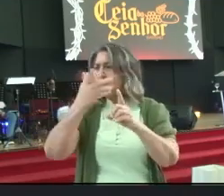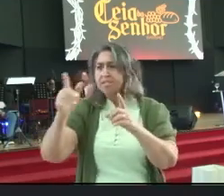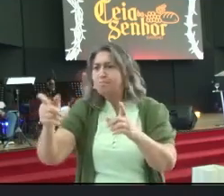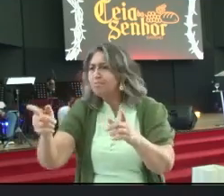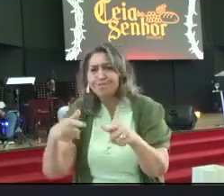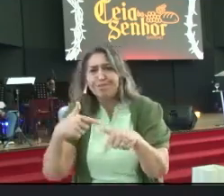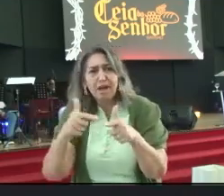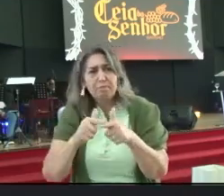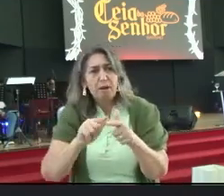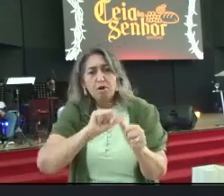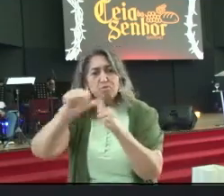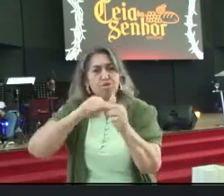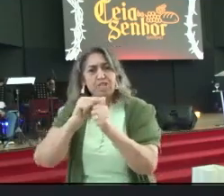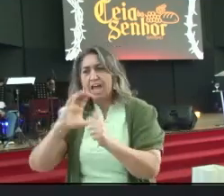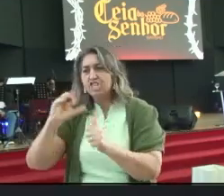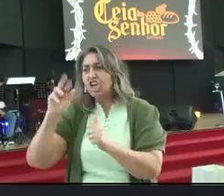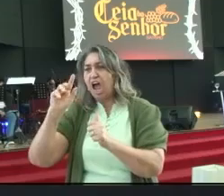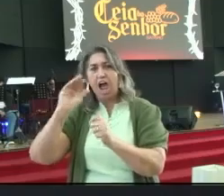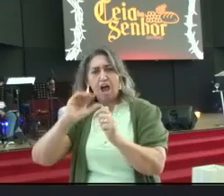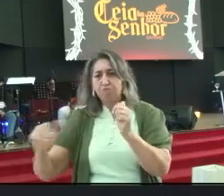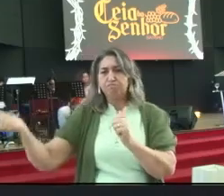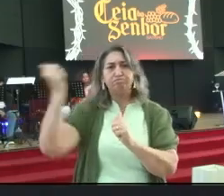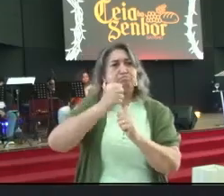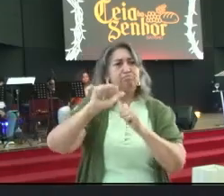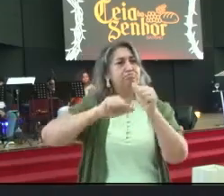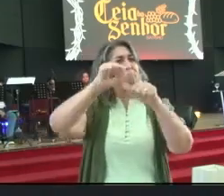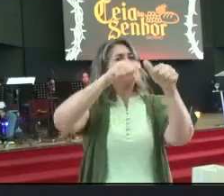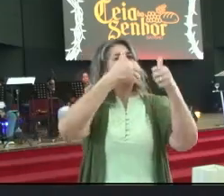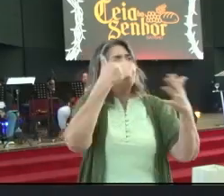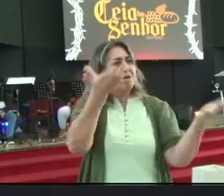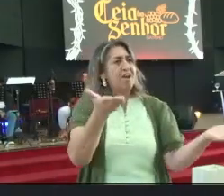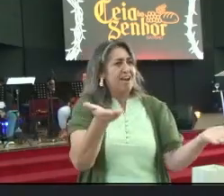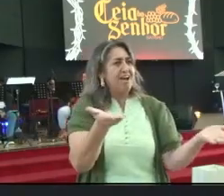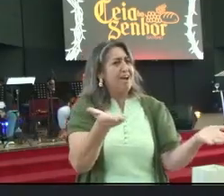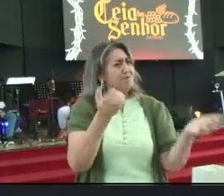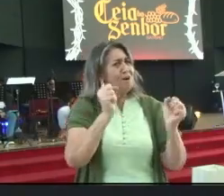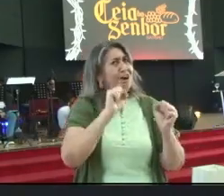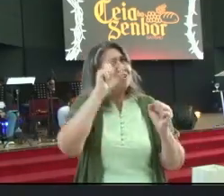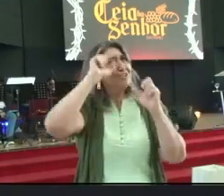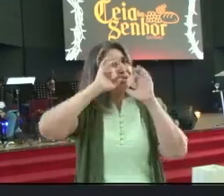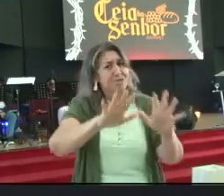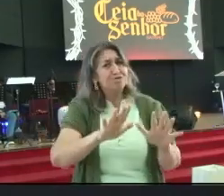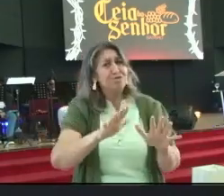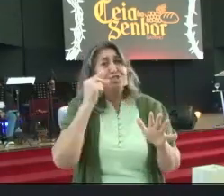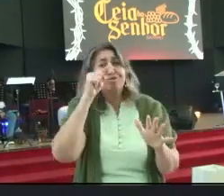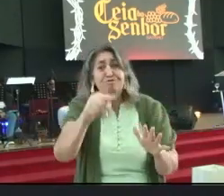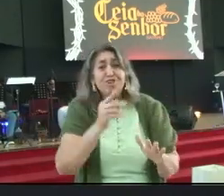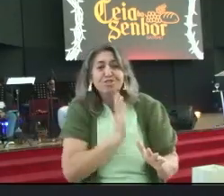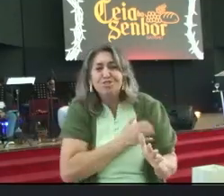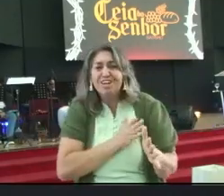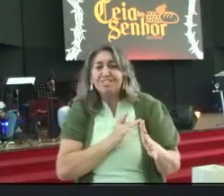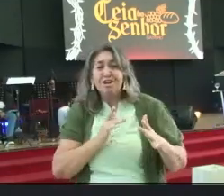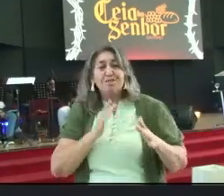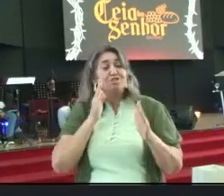Agora vou dizer uma coisa para você. Pai nenhum tem filho predileto, né? Até perguntaram ontem para o pastor Gervásio assim, ele tem acho que uns 11